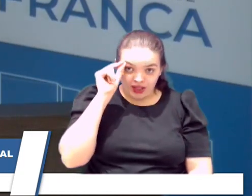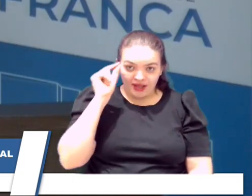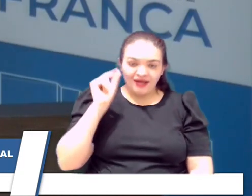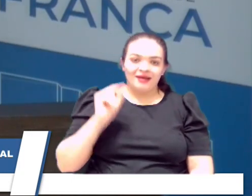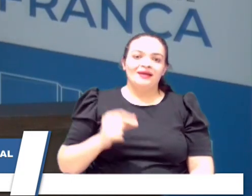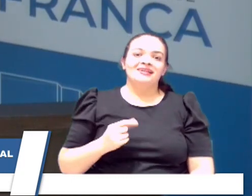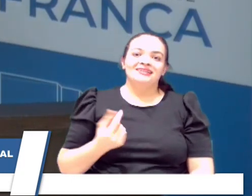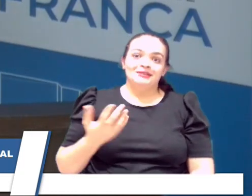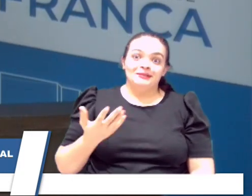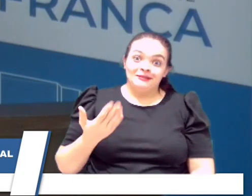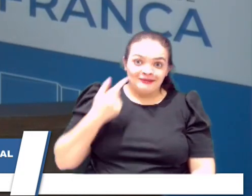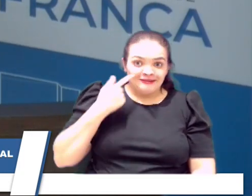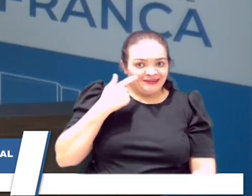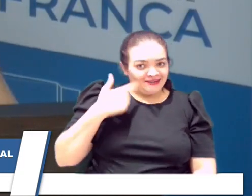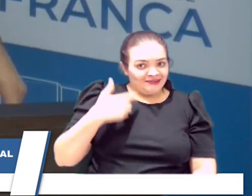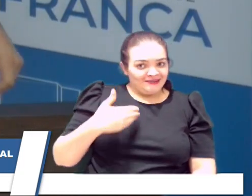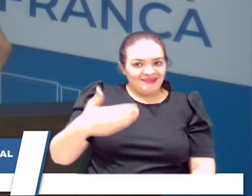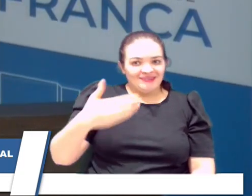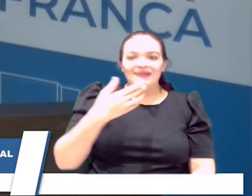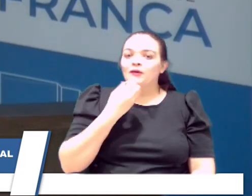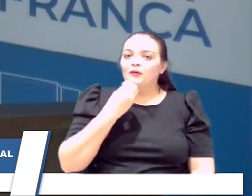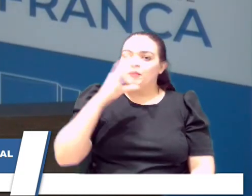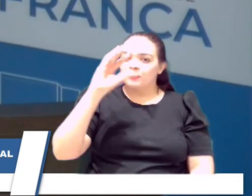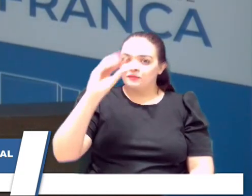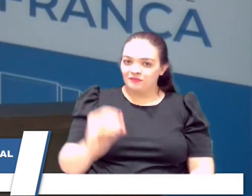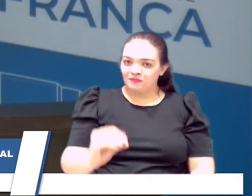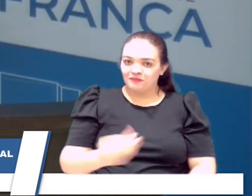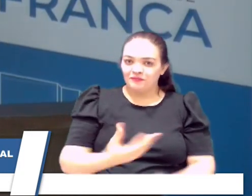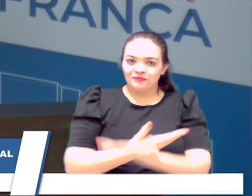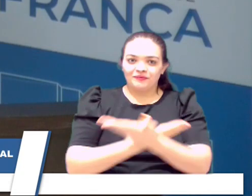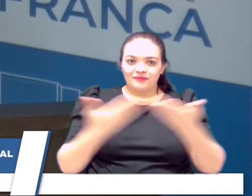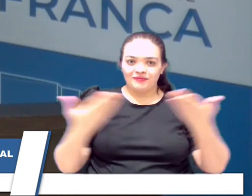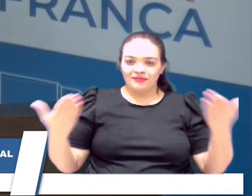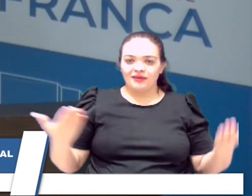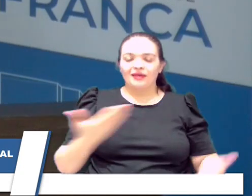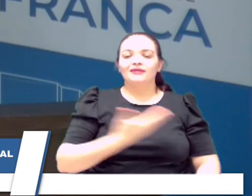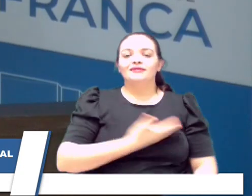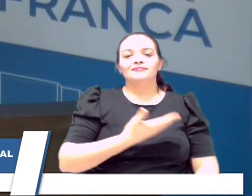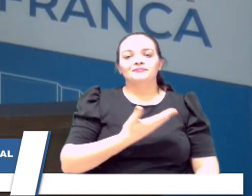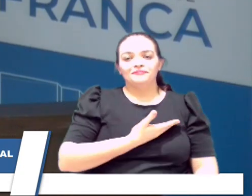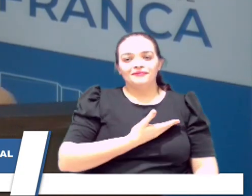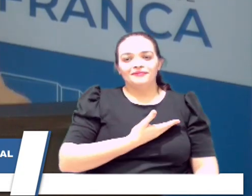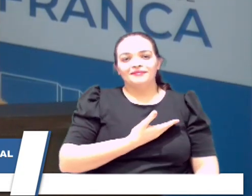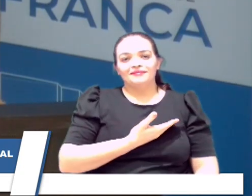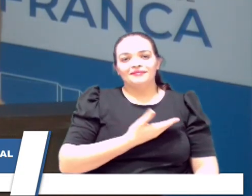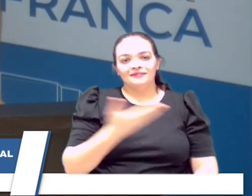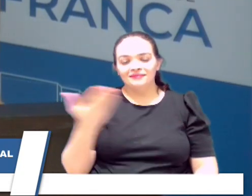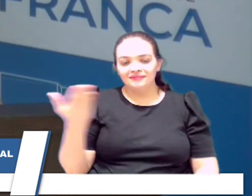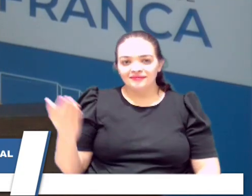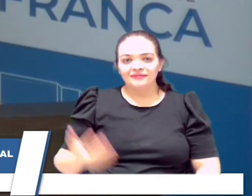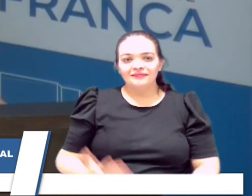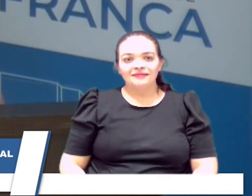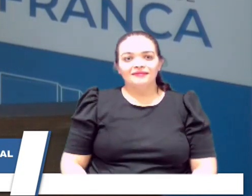Vamos lá, né? Boa noite a todos, amigos, amigas.